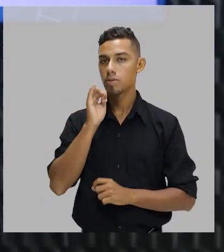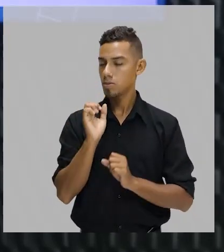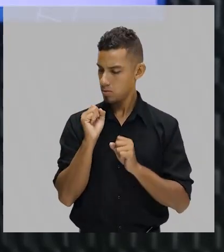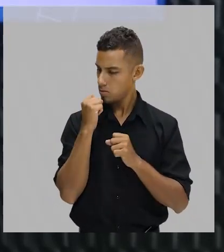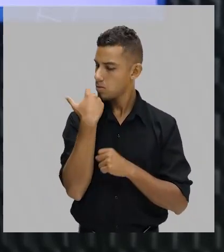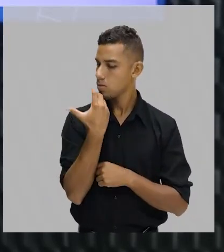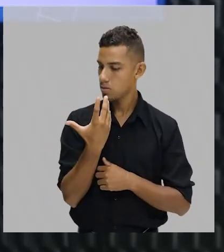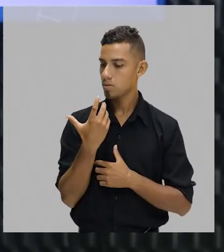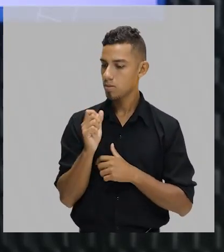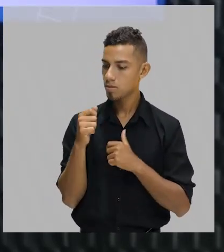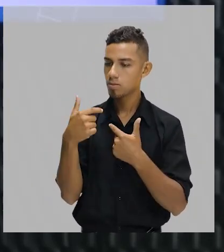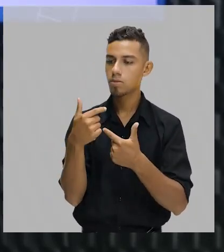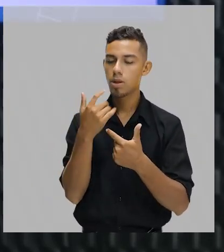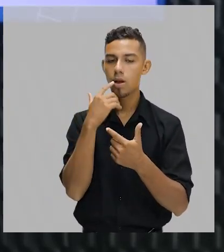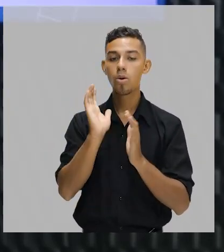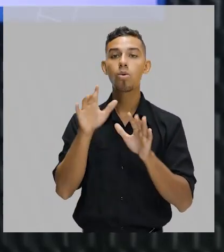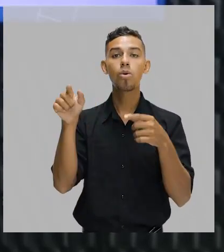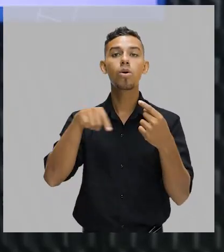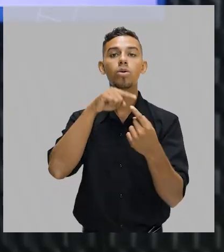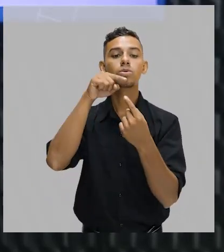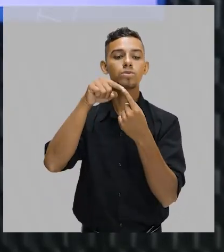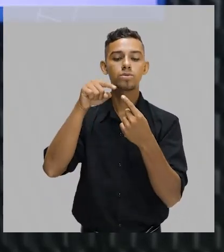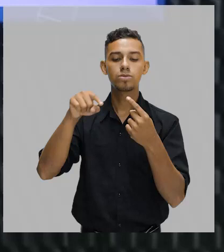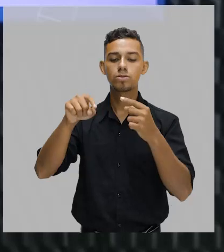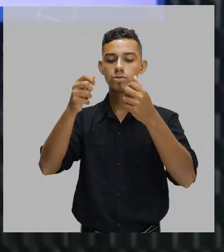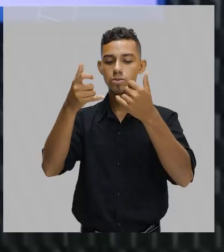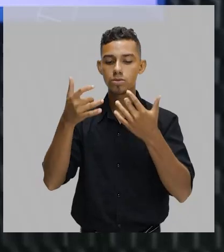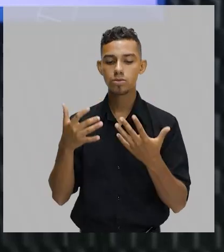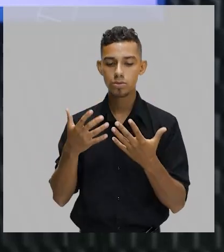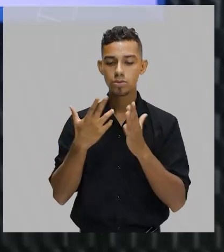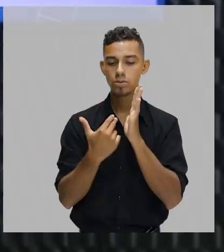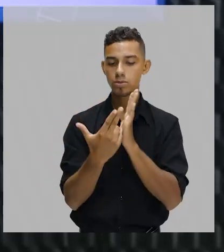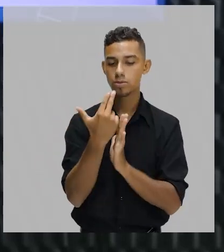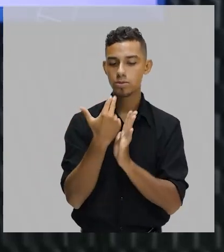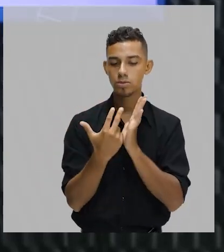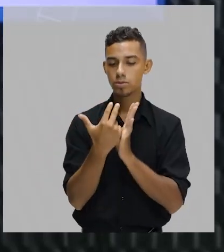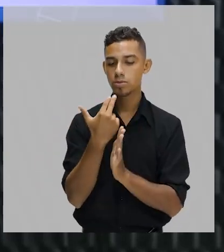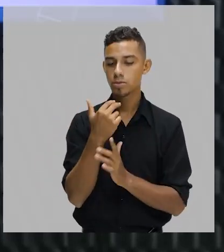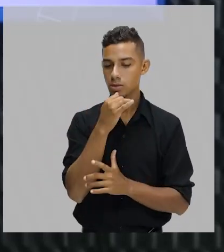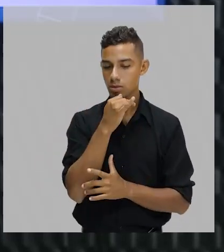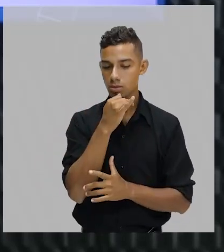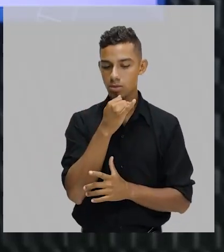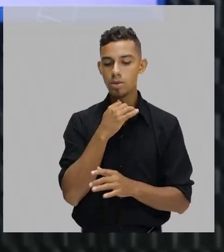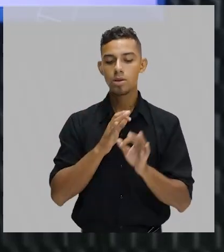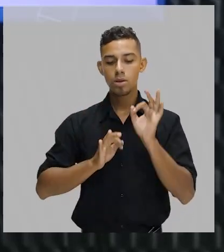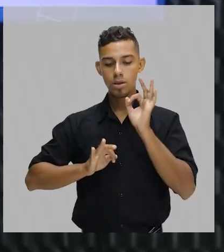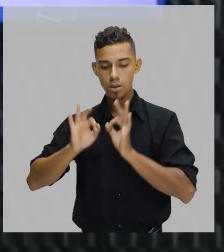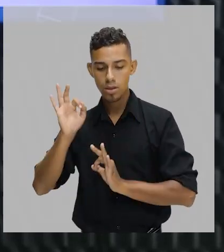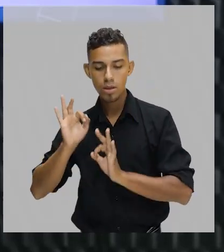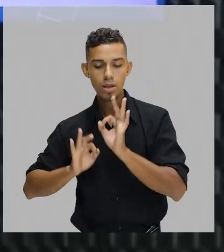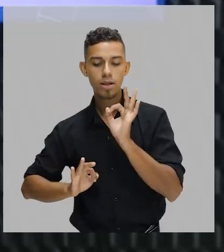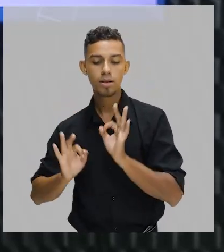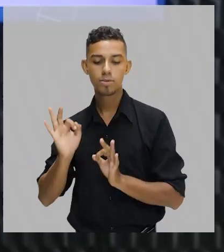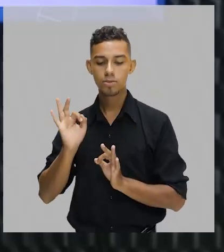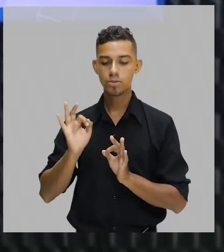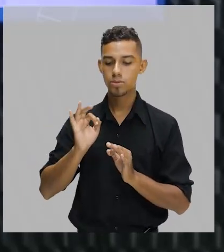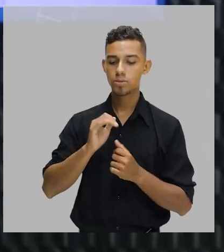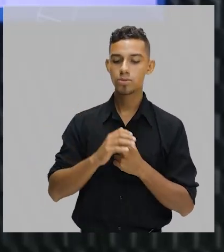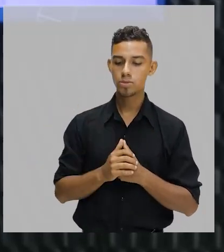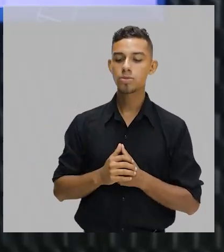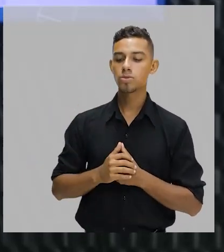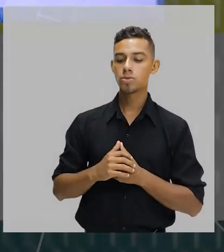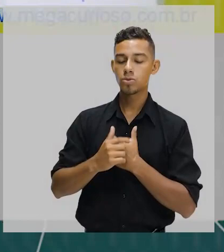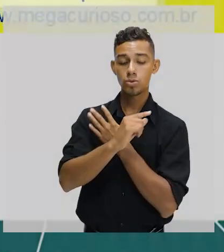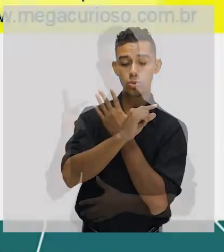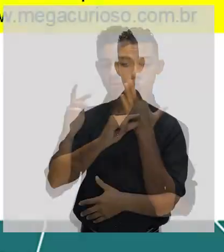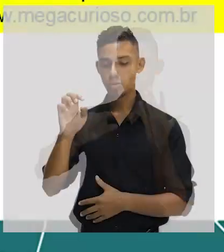trabalho. Quais são os tipos de trabalhos de pintura de desenho que você pode fazer com lápis? Pontilhismo, desenhos anamórficos. O J.C. Endre,